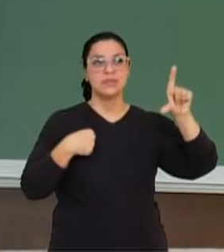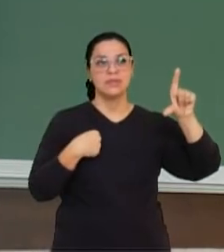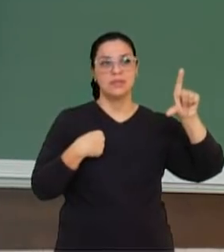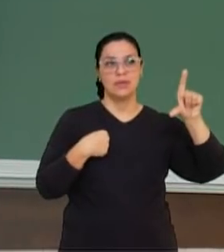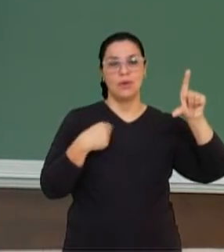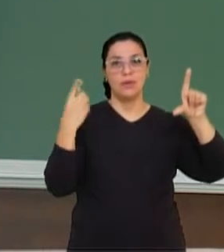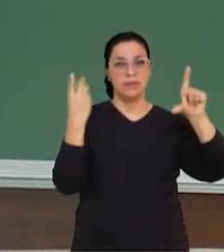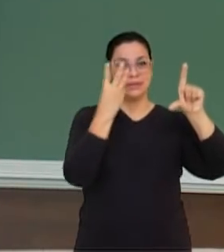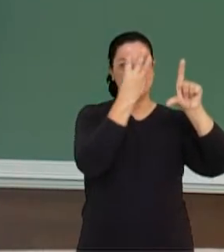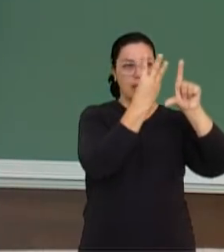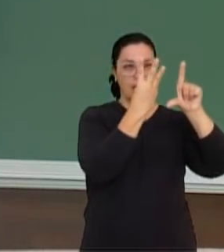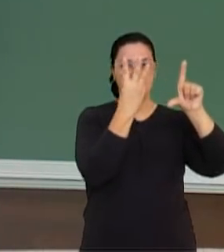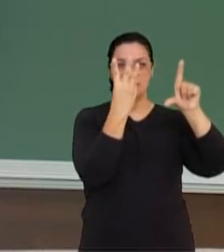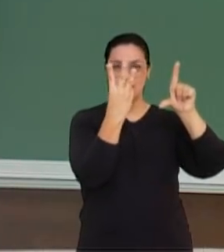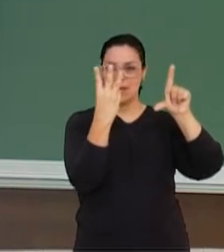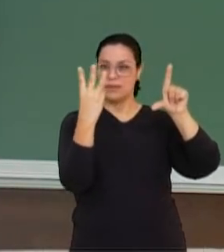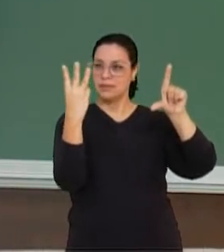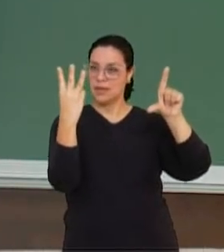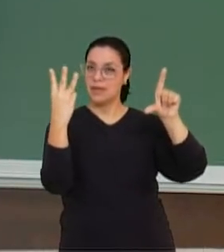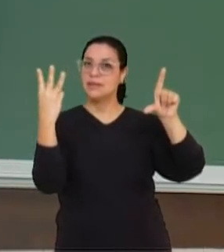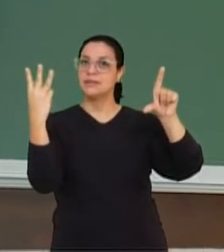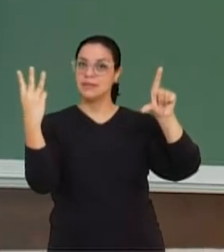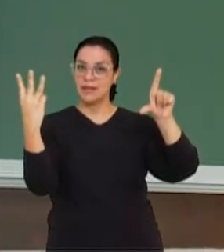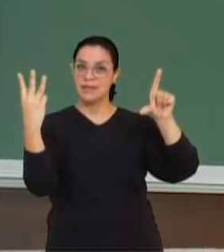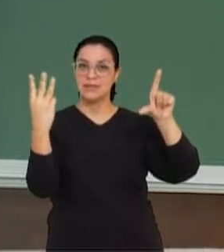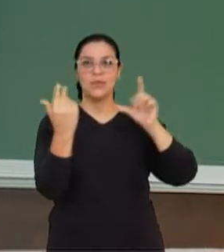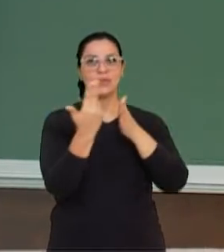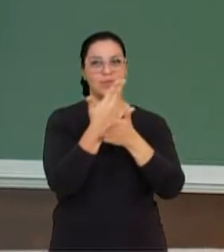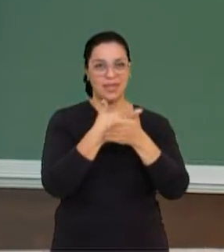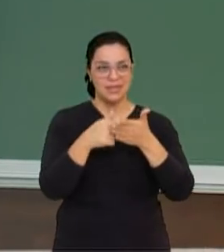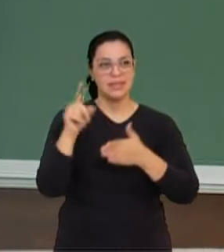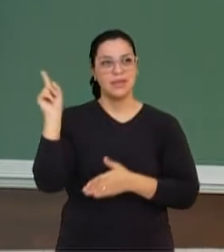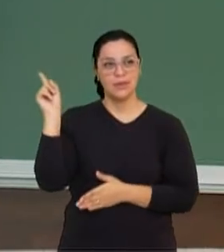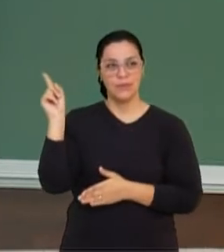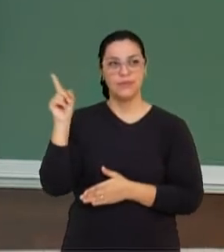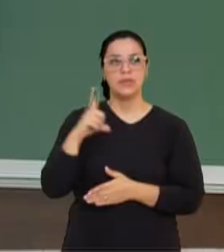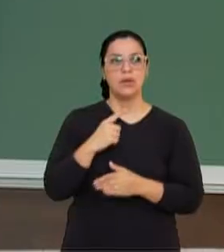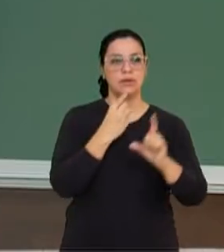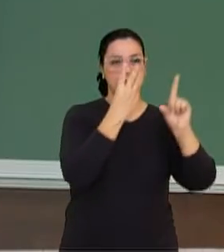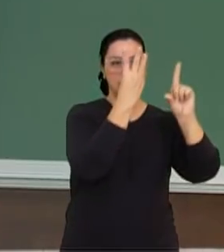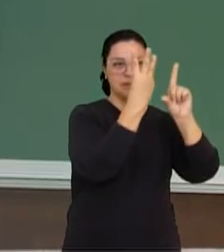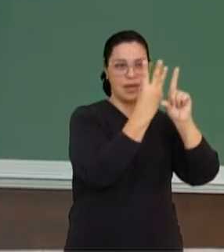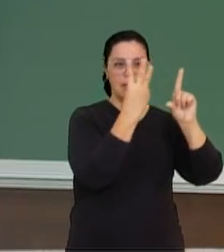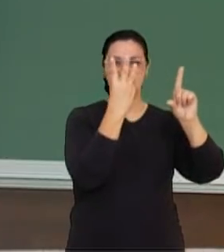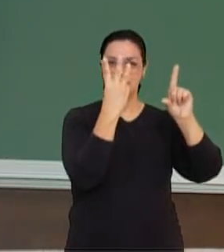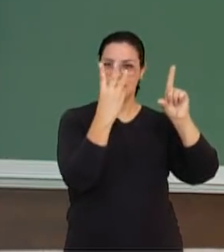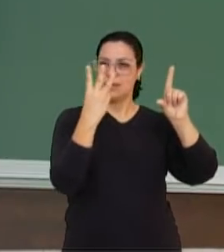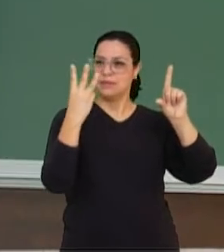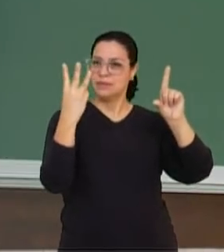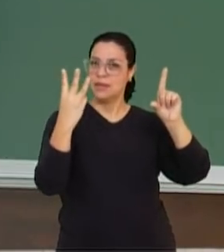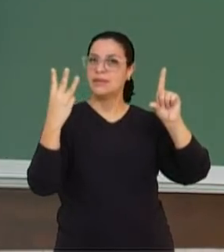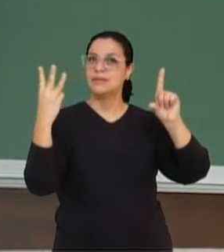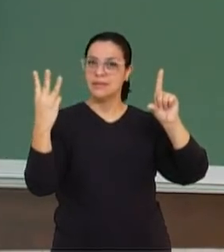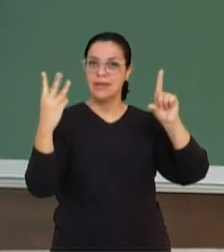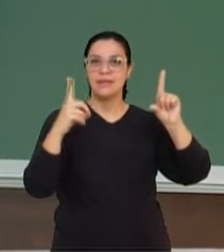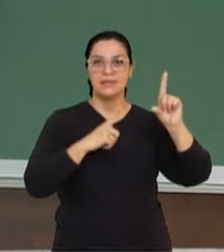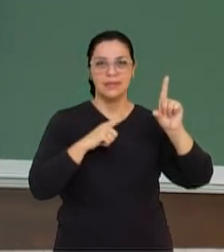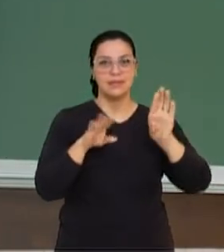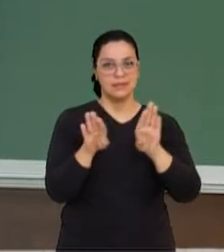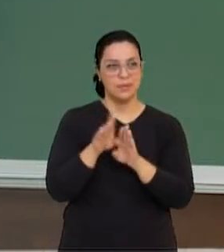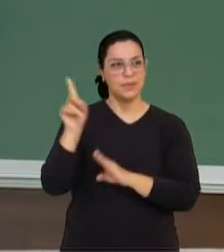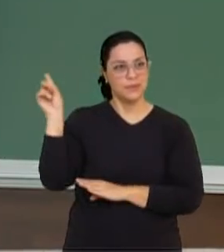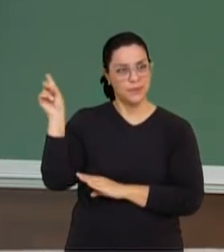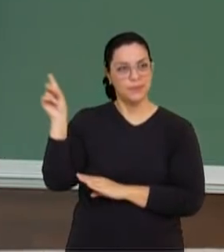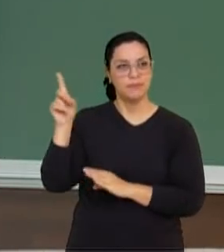representação, né? Dividindo aqui em forma de um desenho, tá? Então, eu dividi 12 por 4, eu tenho lá, né,